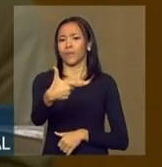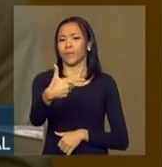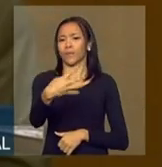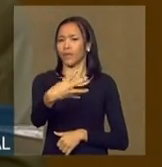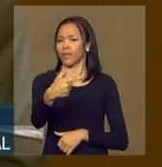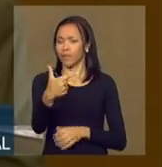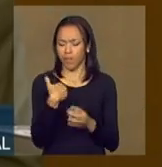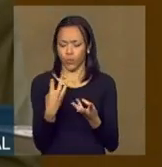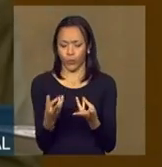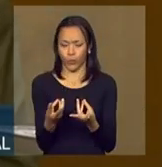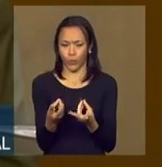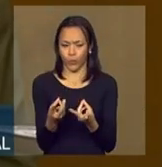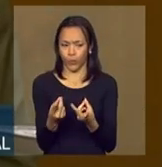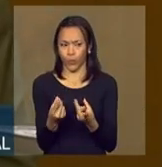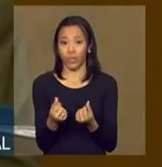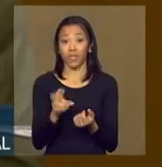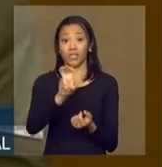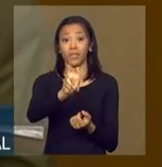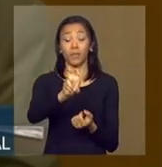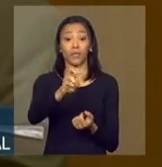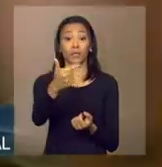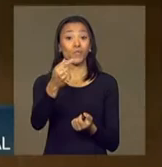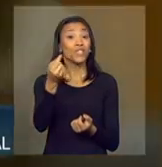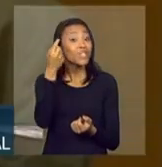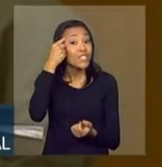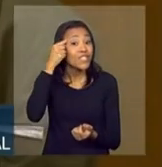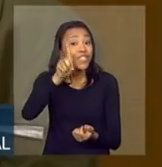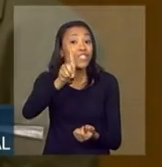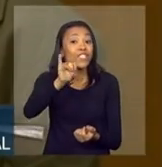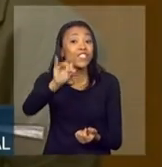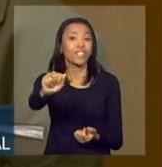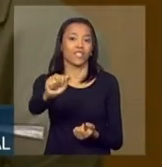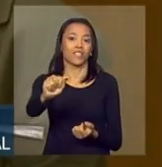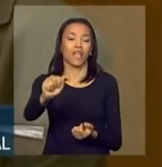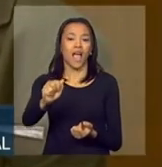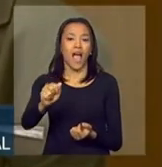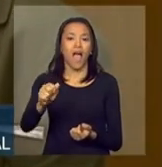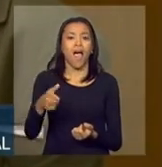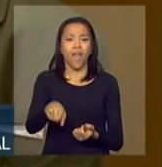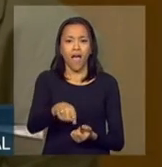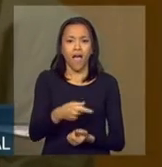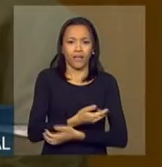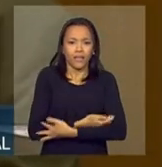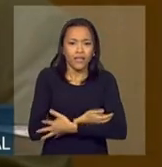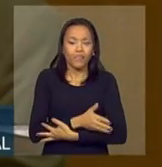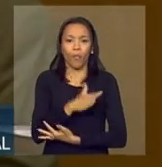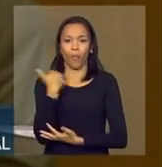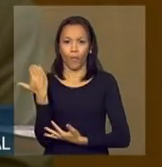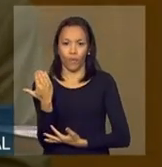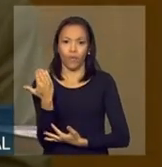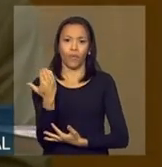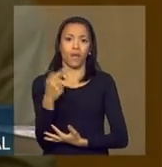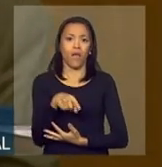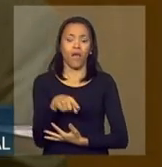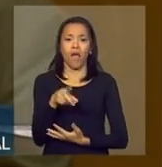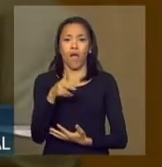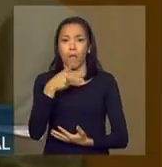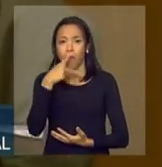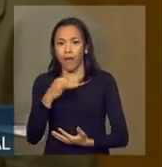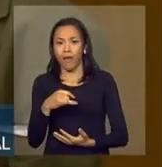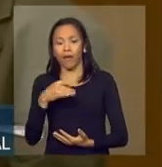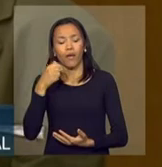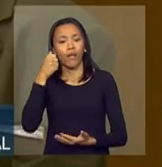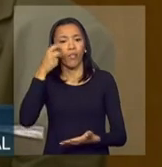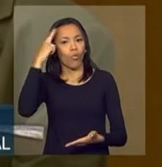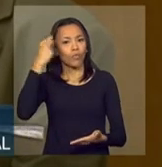contas direitinho, 52 dias. E a criança faleceu porque a mãe, analfabeta,